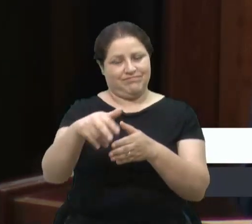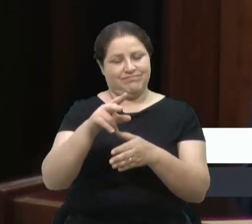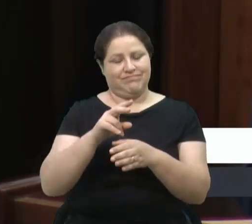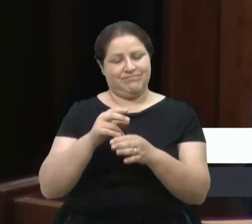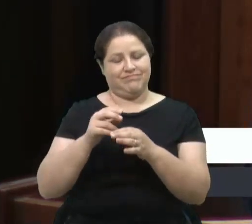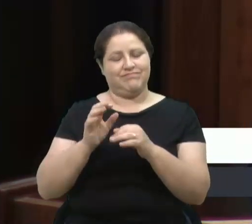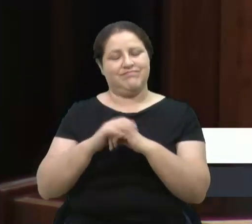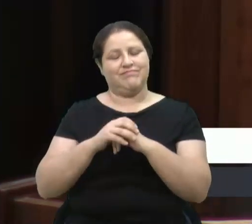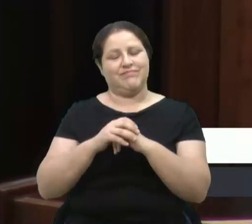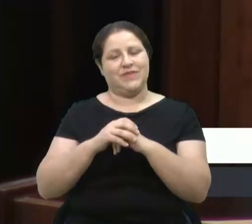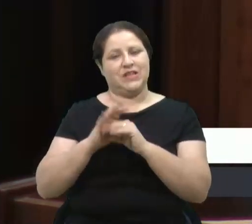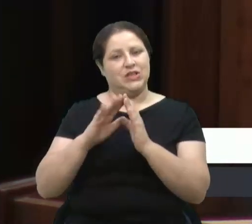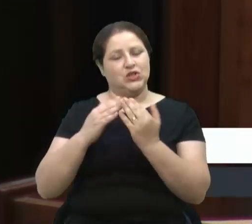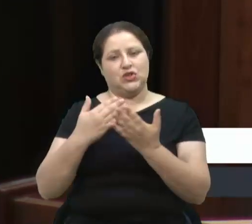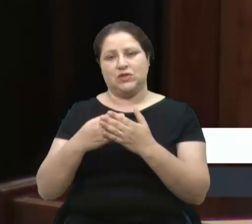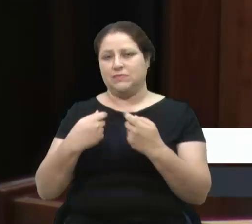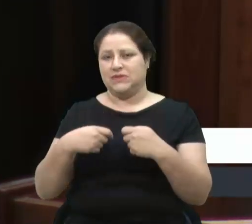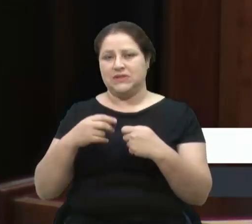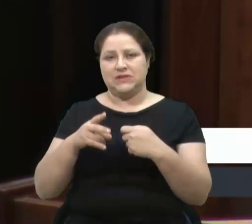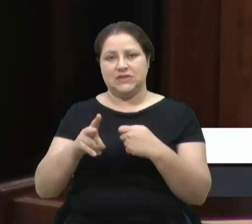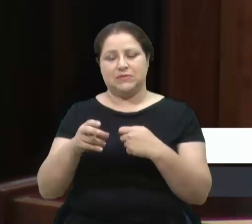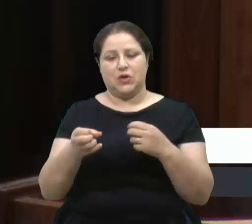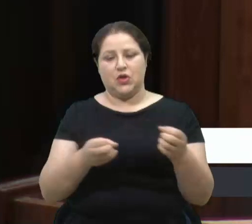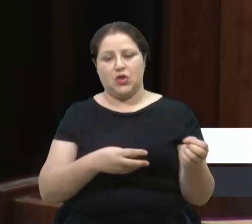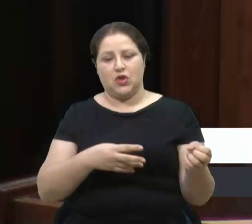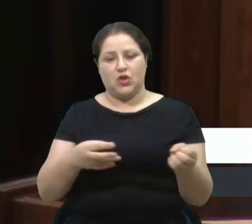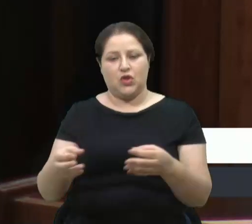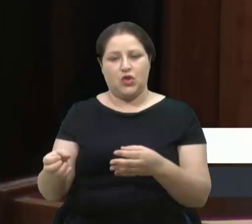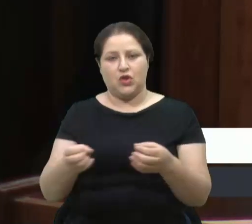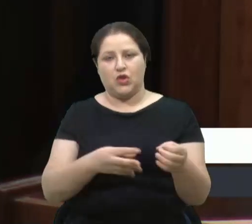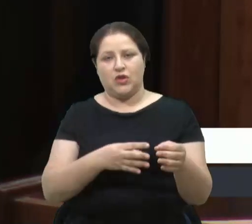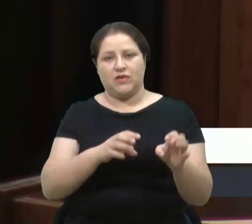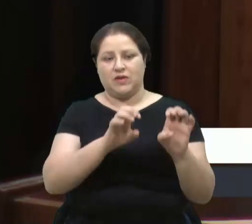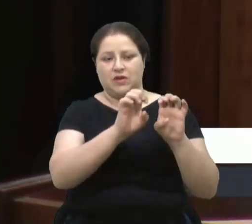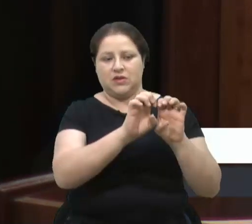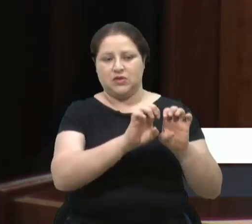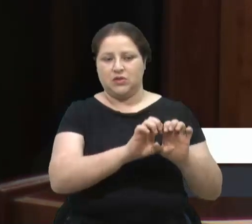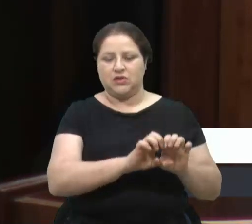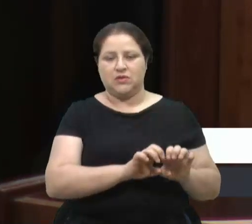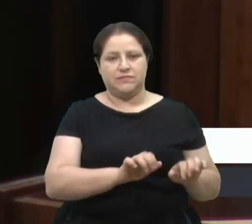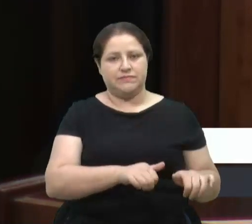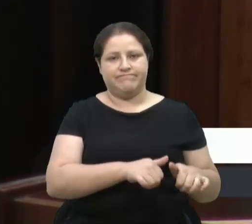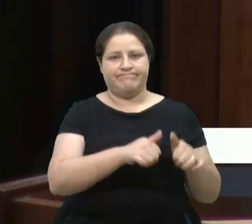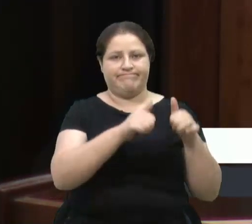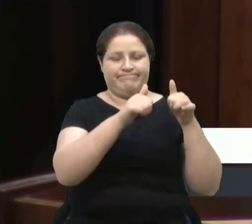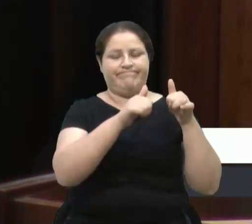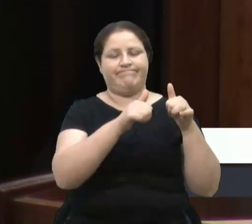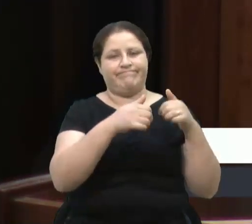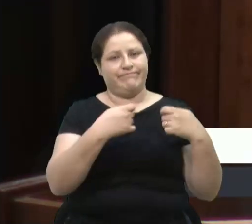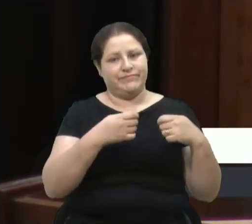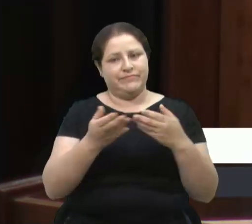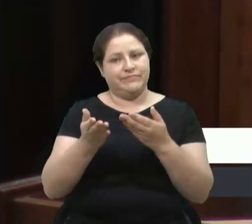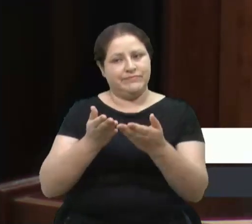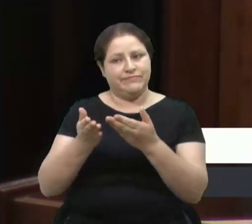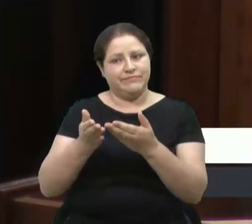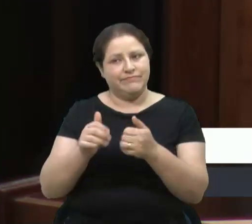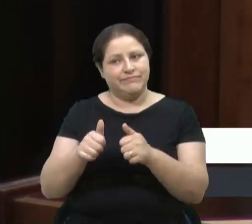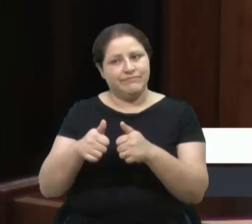precisa sempre estar renovando melhorando a sua estrutura para atender melhor os alunos